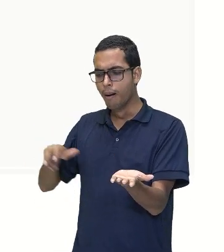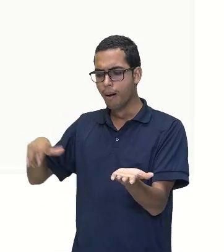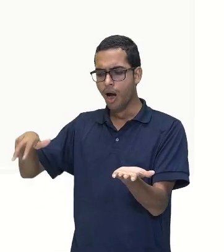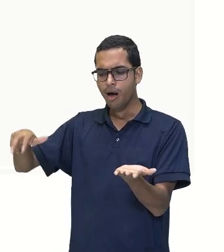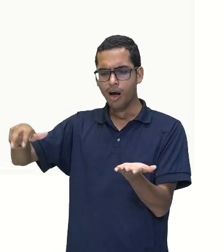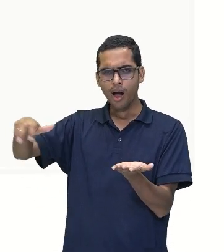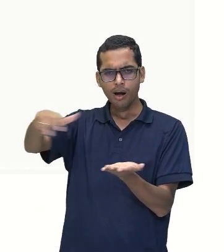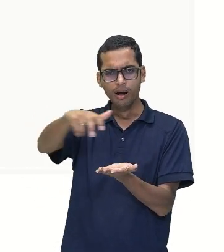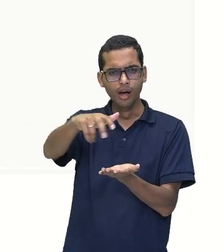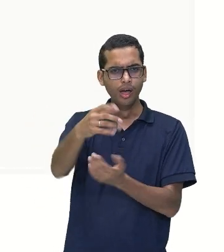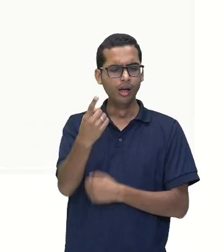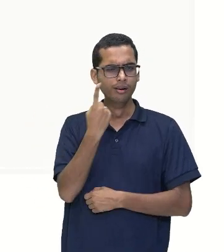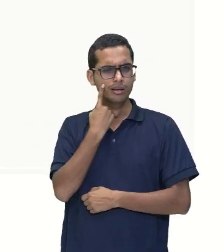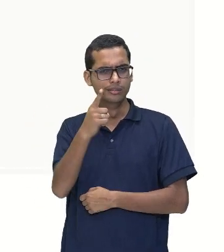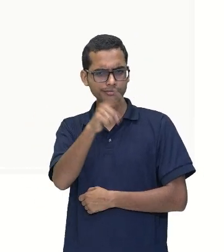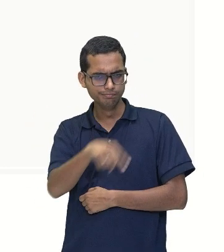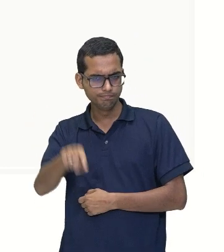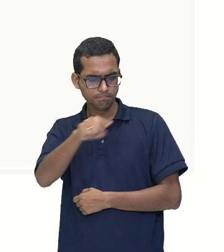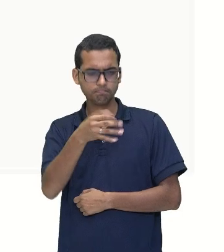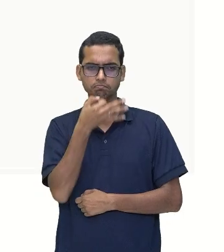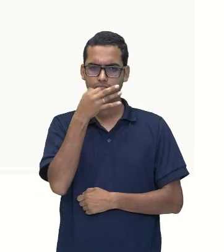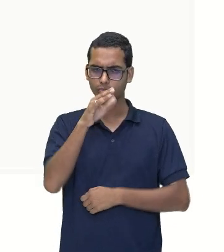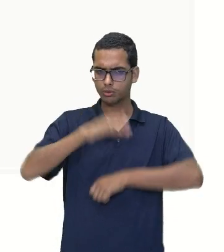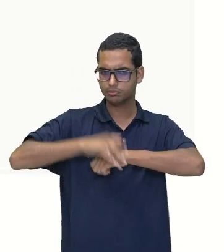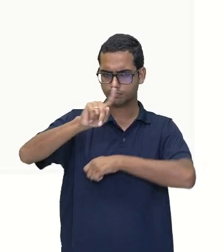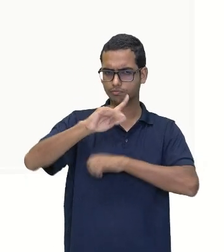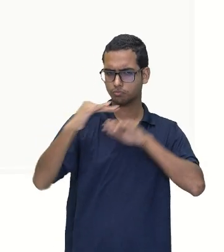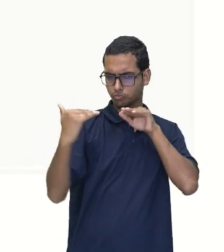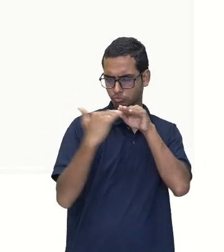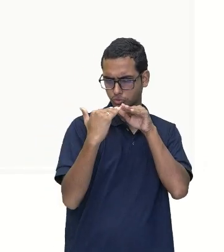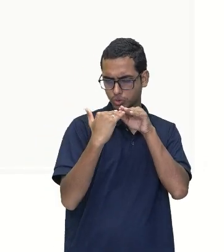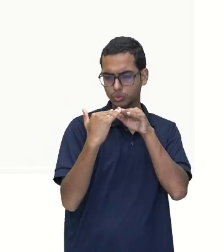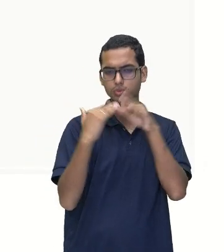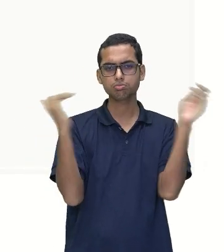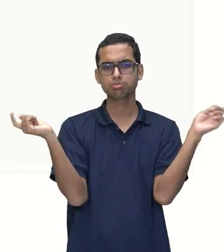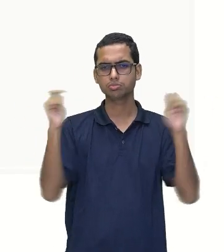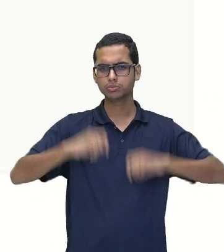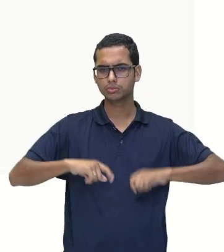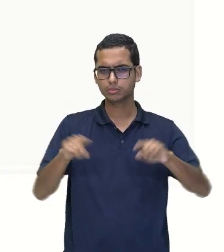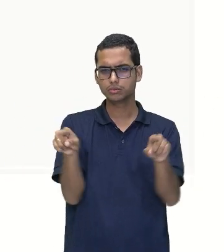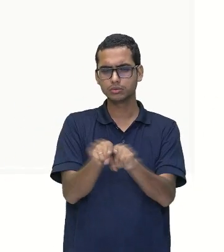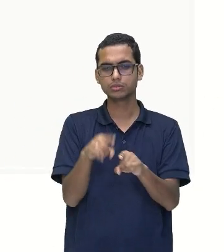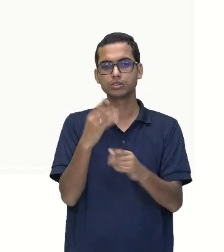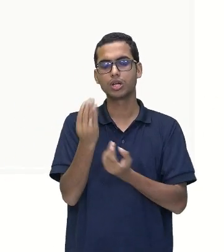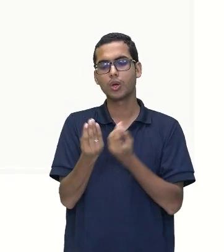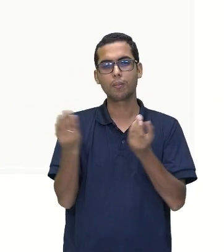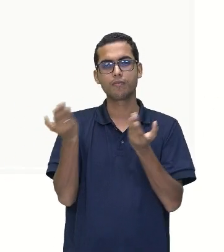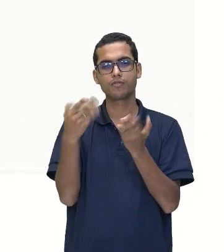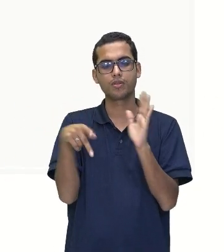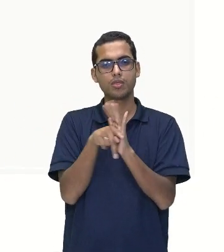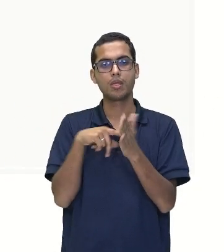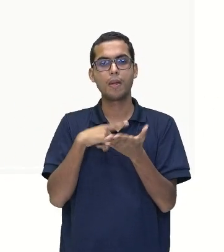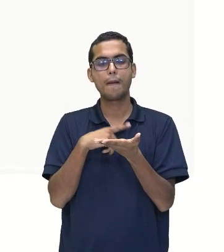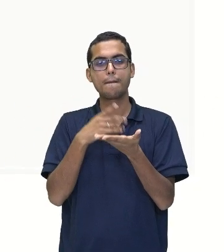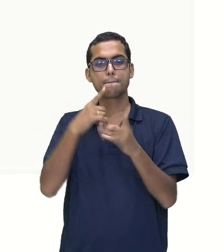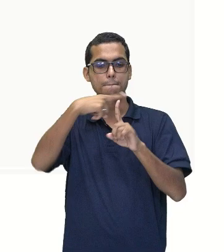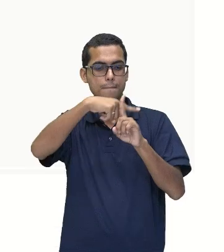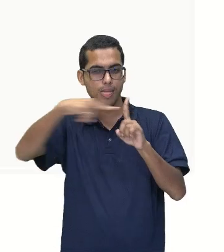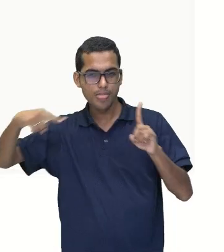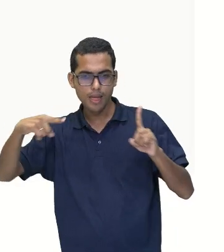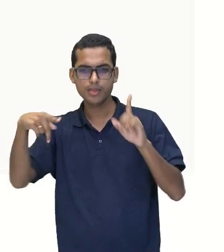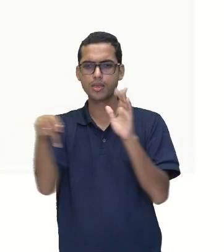tá? Você concorda comigo que esse percurso, ele é a metade da praça? É a metade